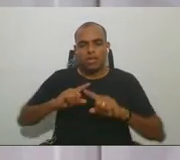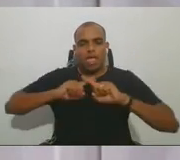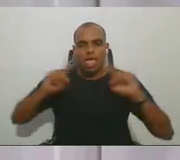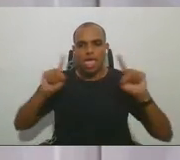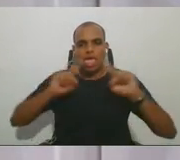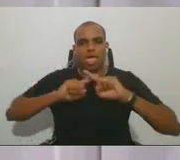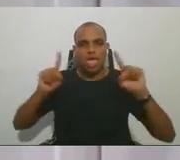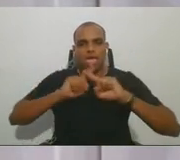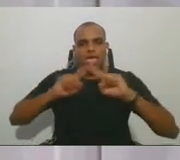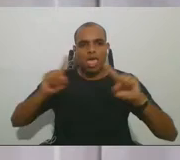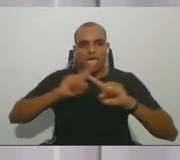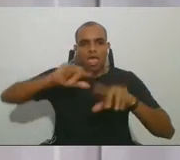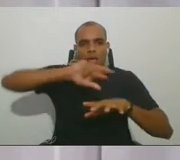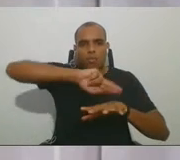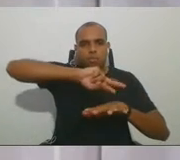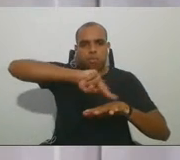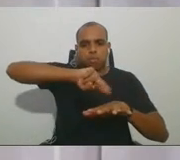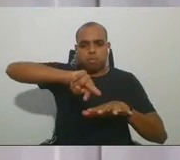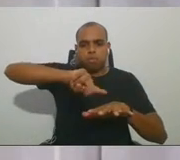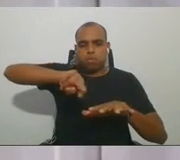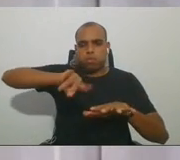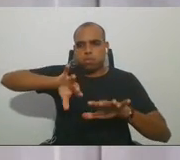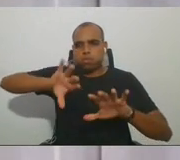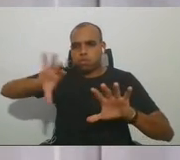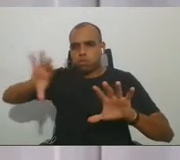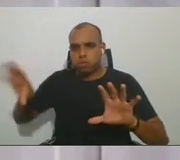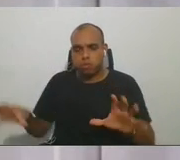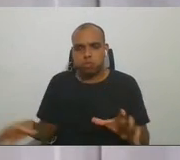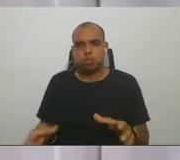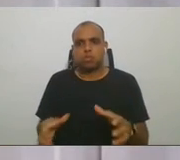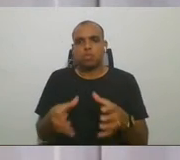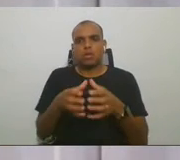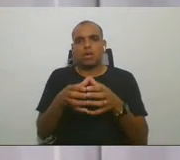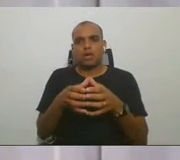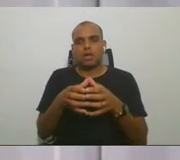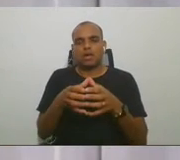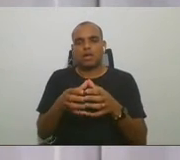muito plurais, coletivos, incorporamos apenas com a sigla